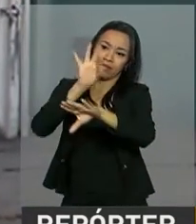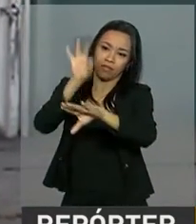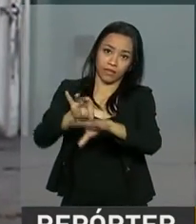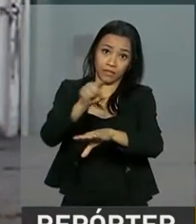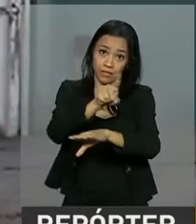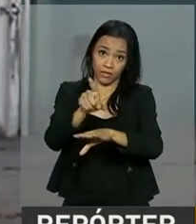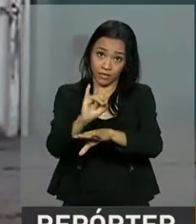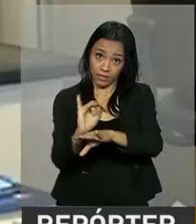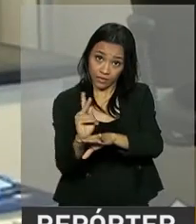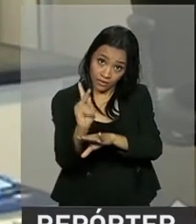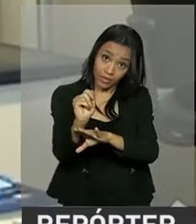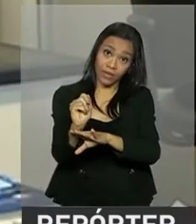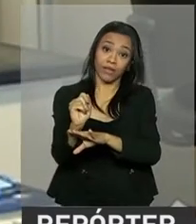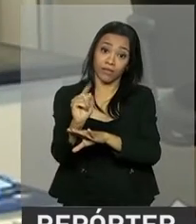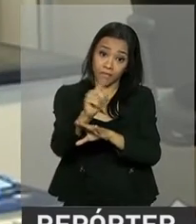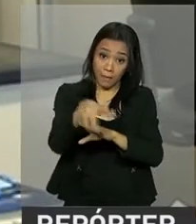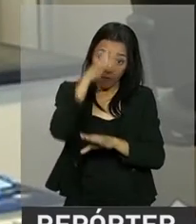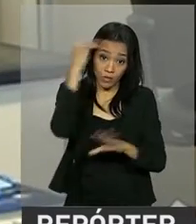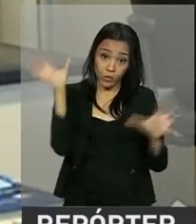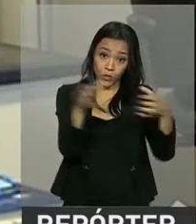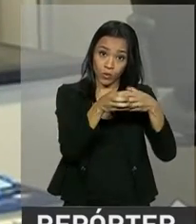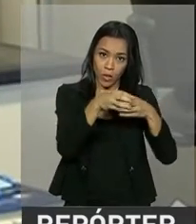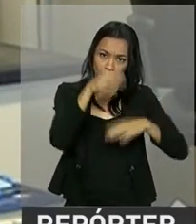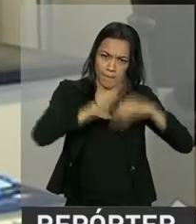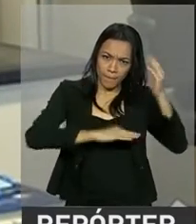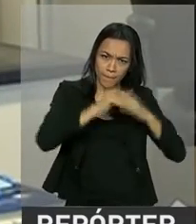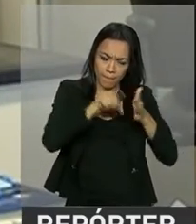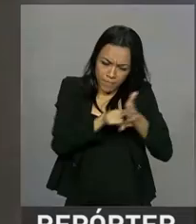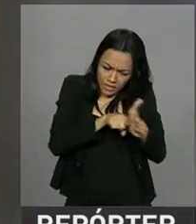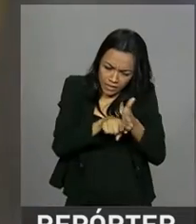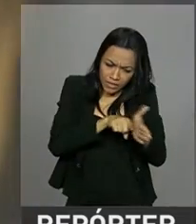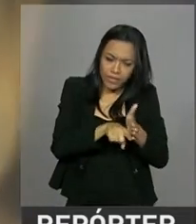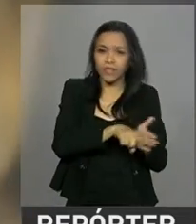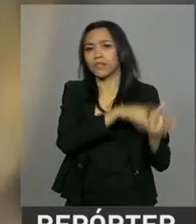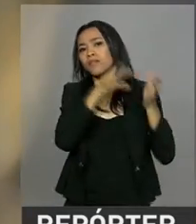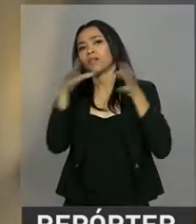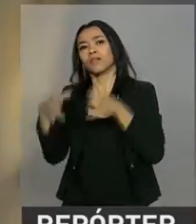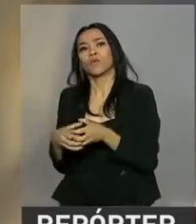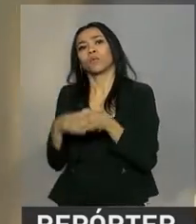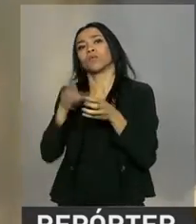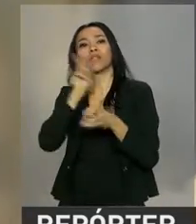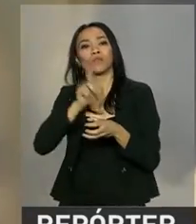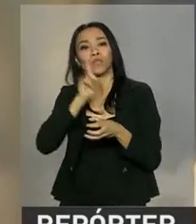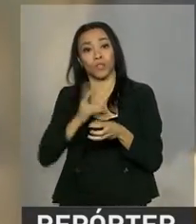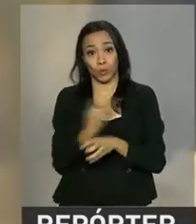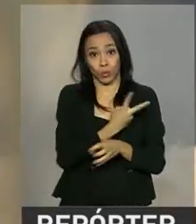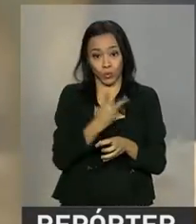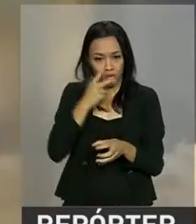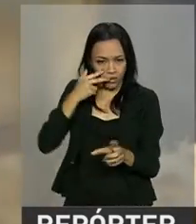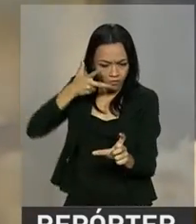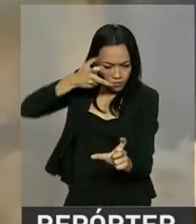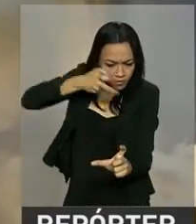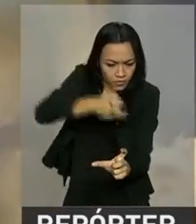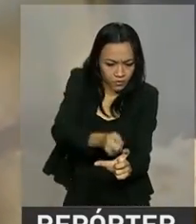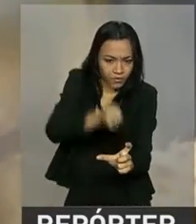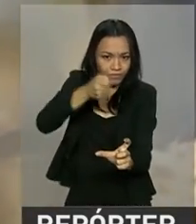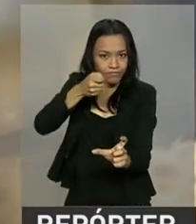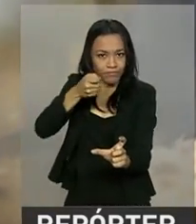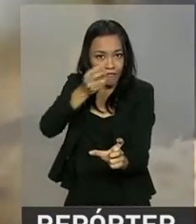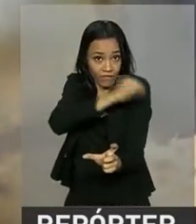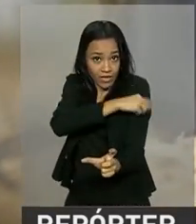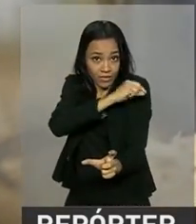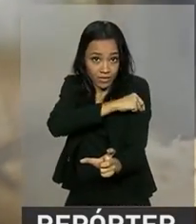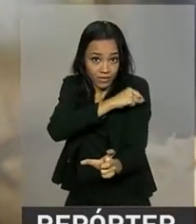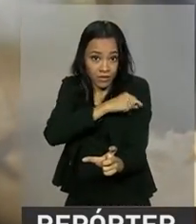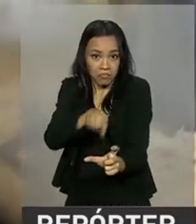aliado de peso pesquisadores brasileiros e norte americanos testaram uma vacina em comum dom o resultado